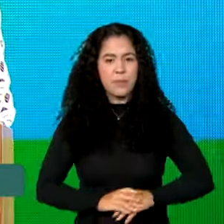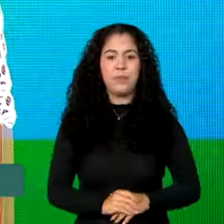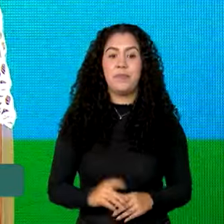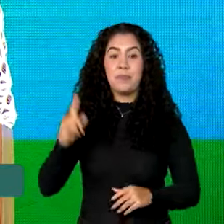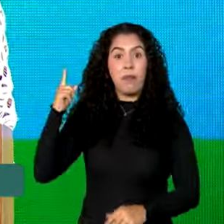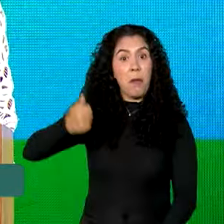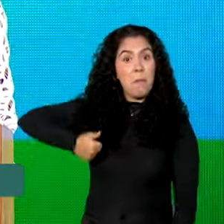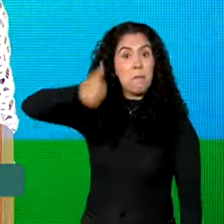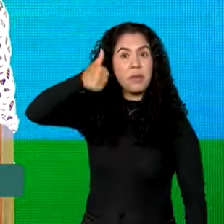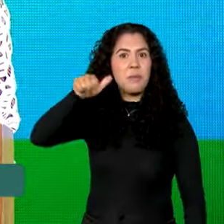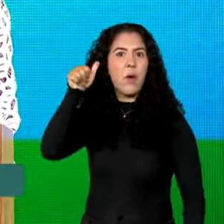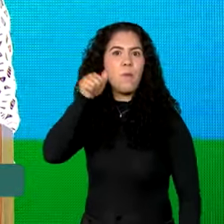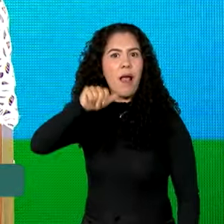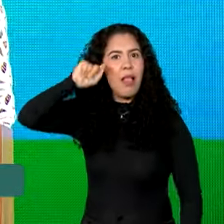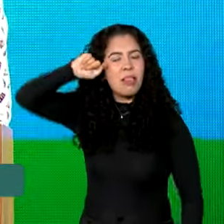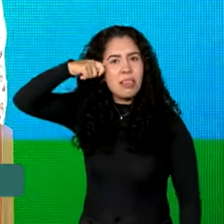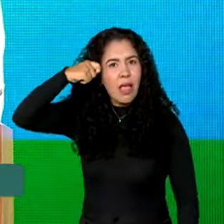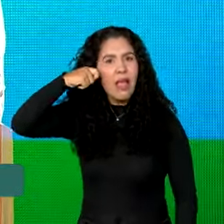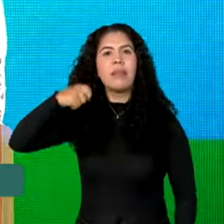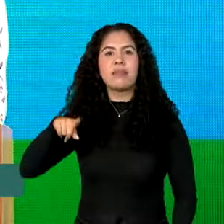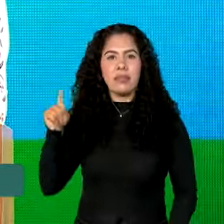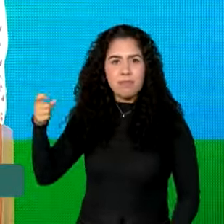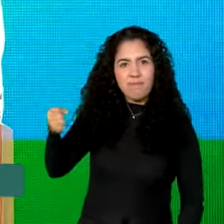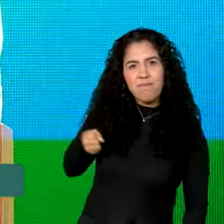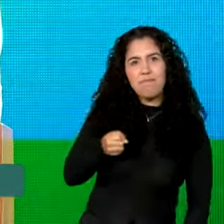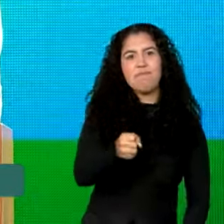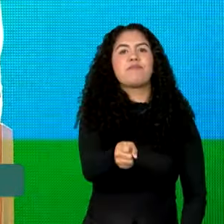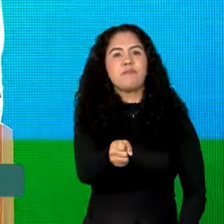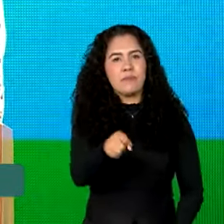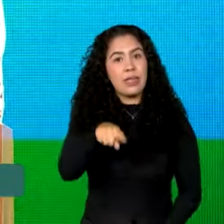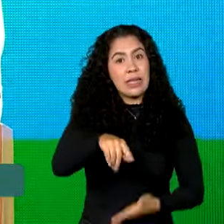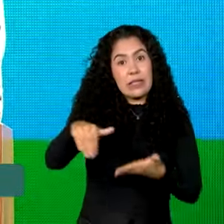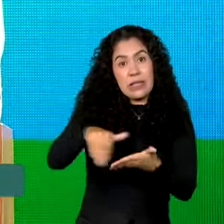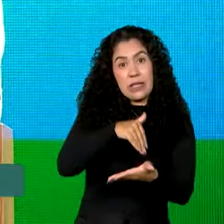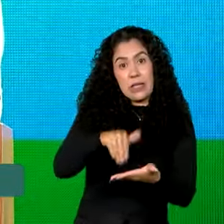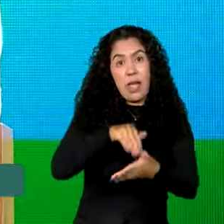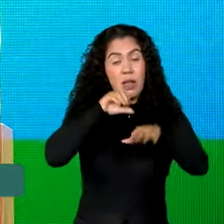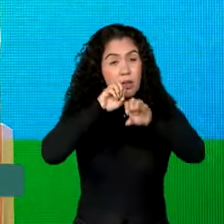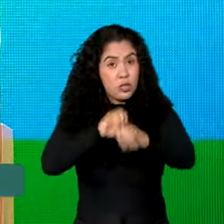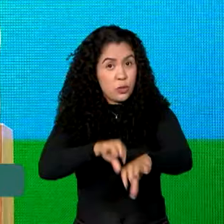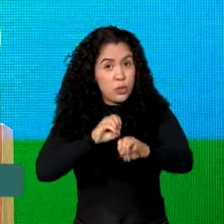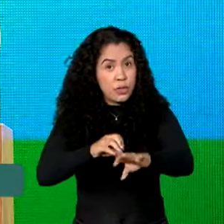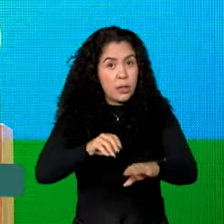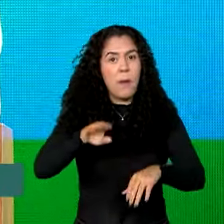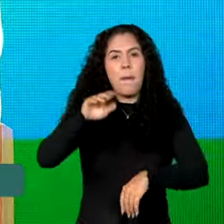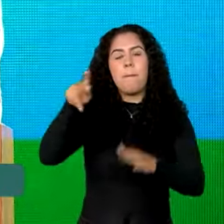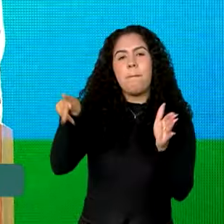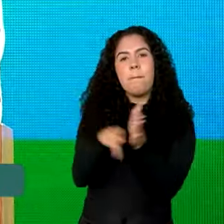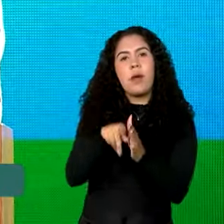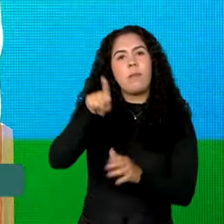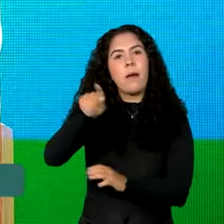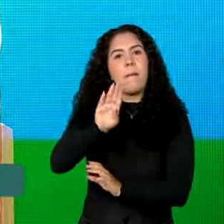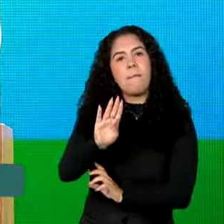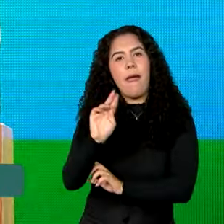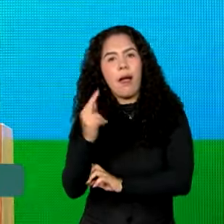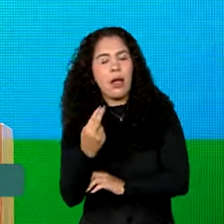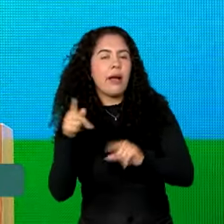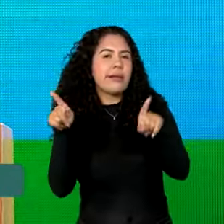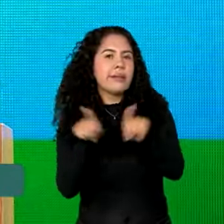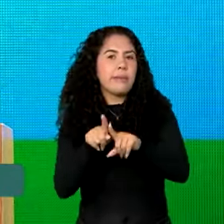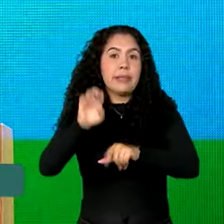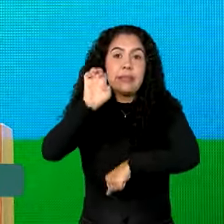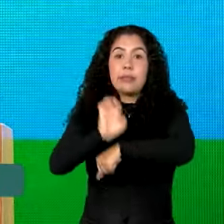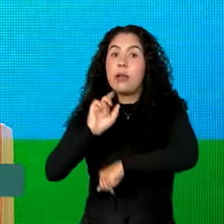primeira mulher negra a ocupar os cargos de secretária de Educação de Belo Horizonte e de Minas